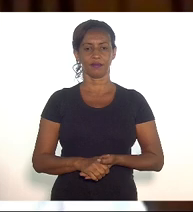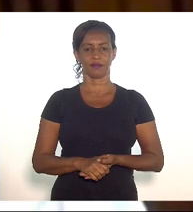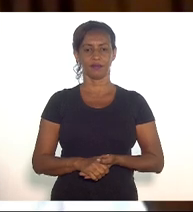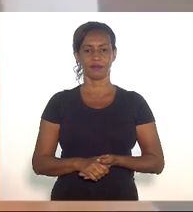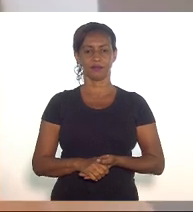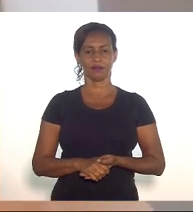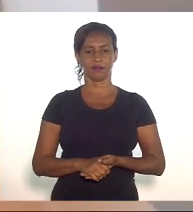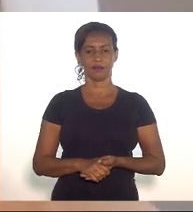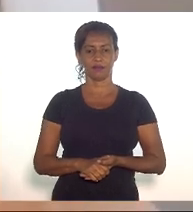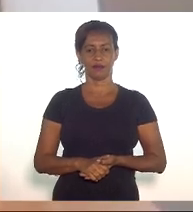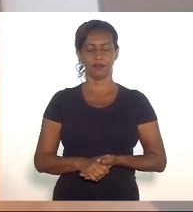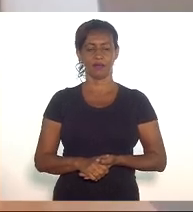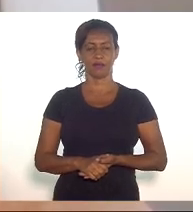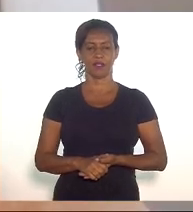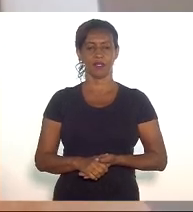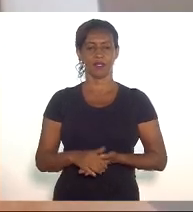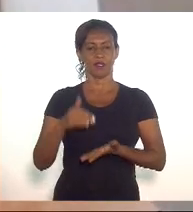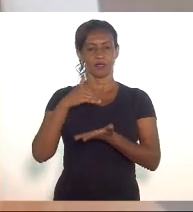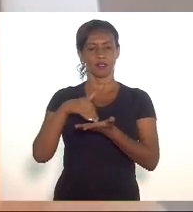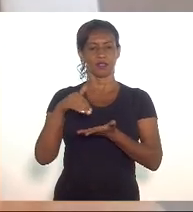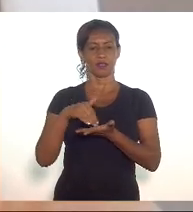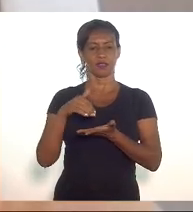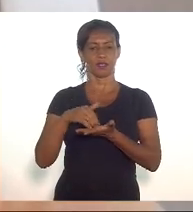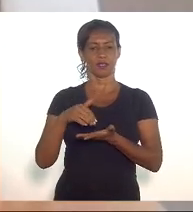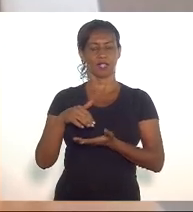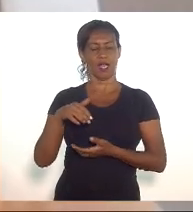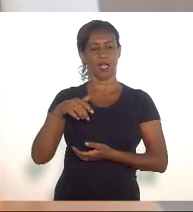Excelentíssimo senhor deputado Luiz Paulo,